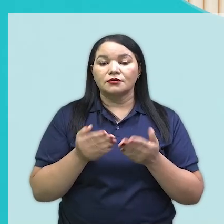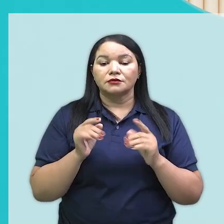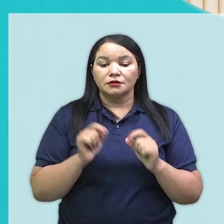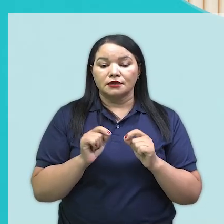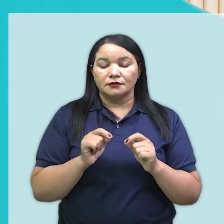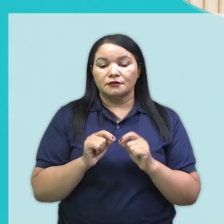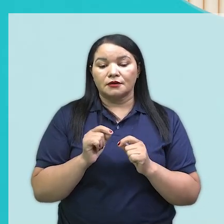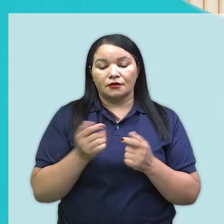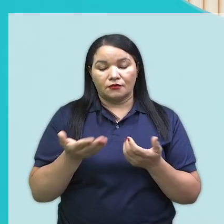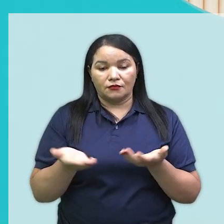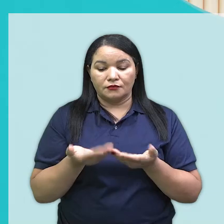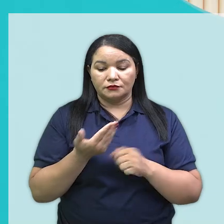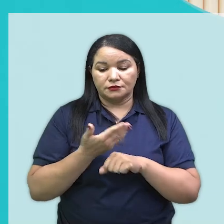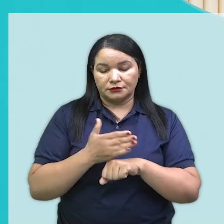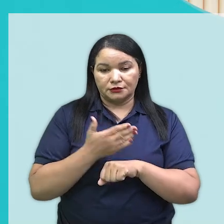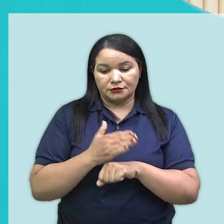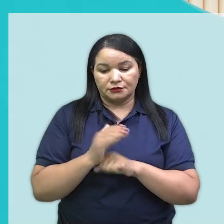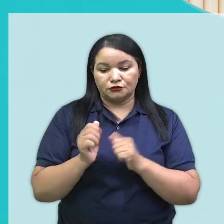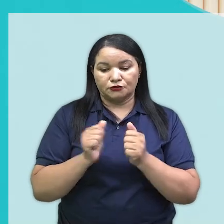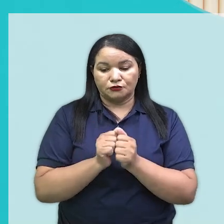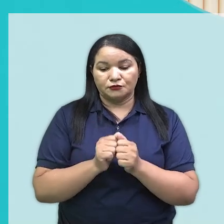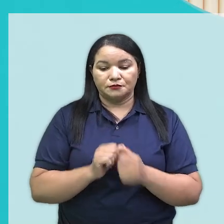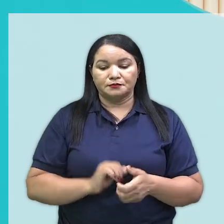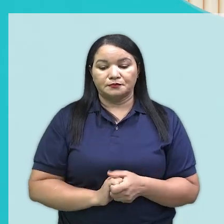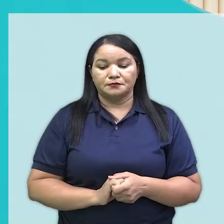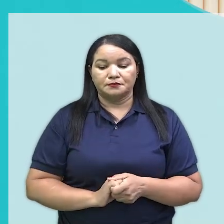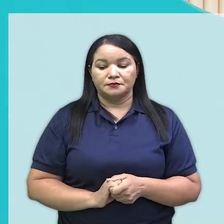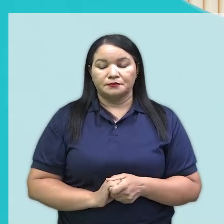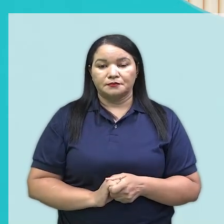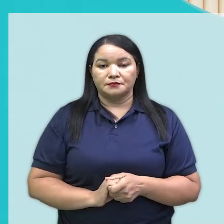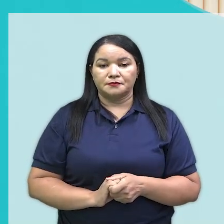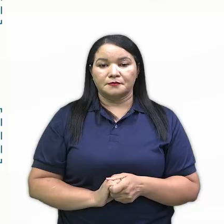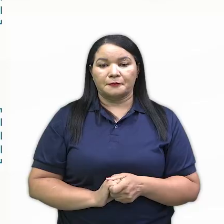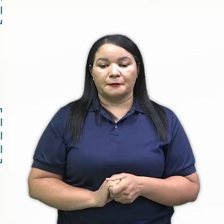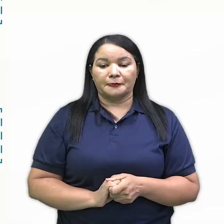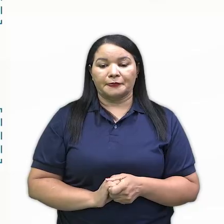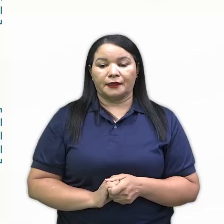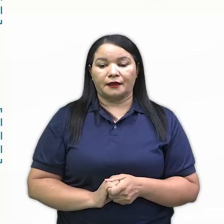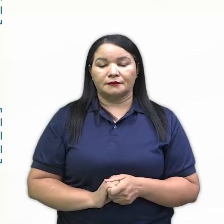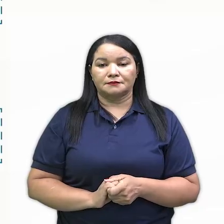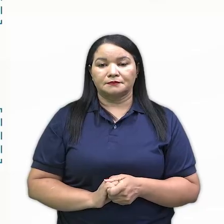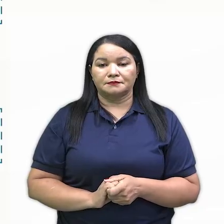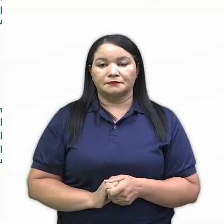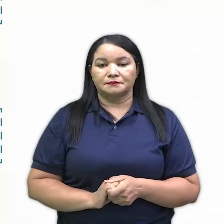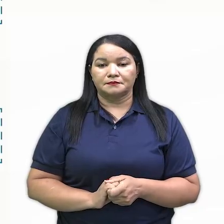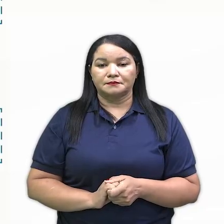juntos aqui nas frases, ok? Vamos lá.